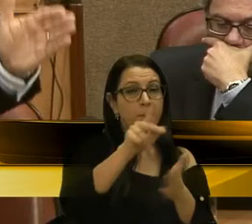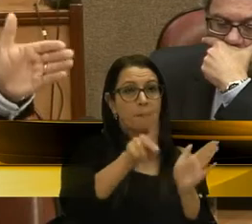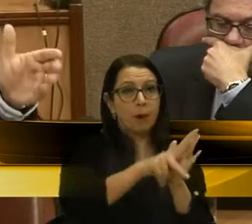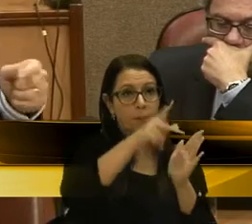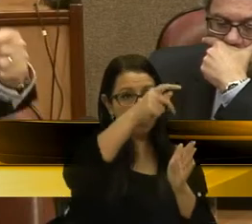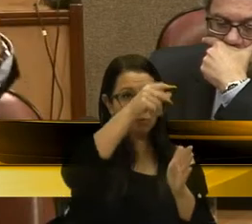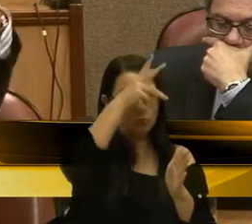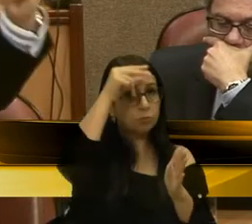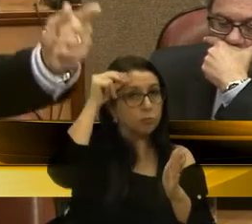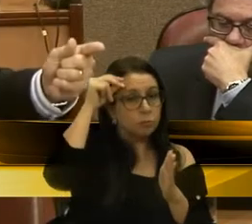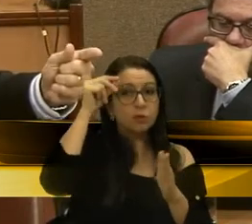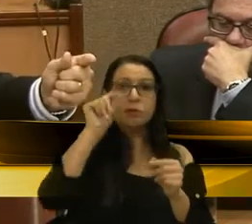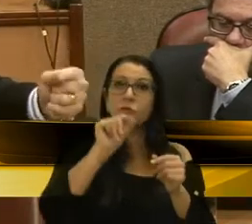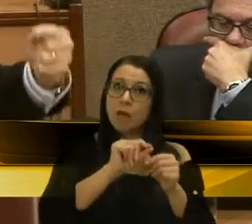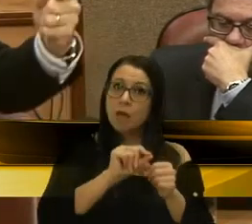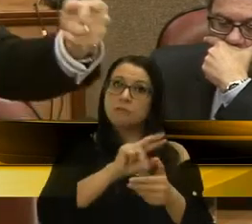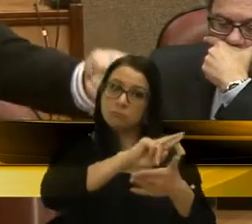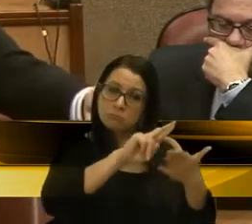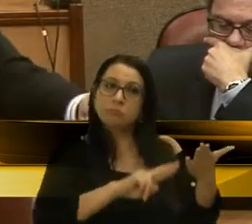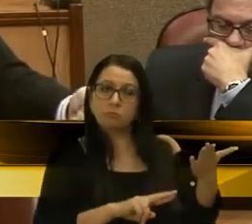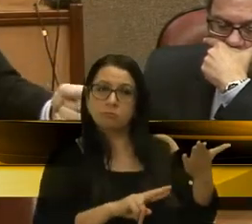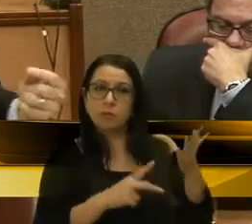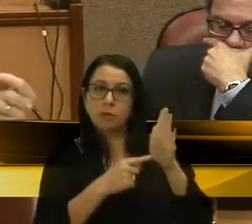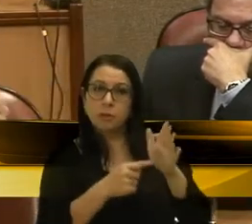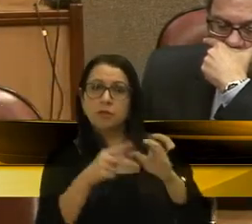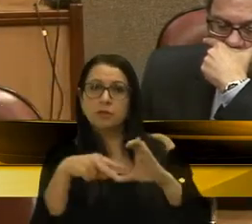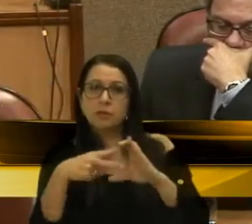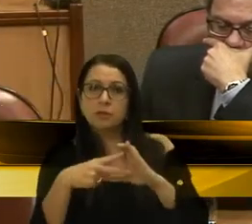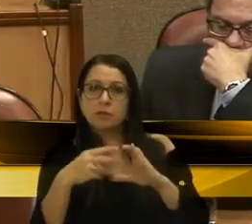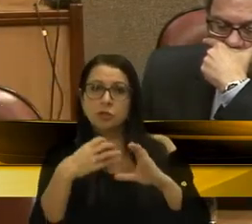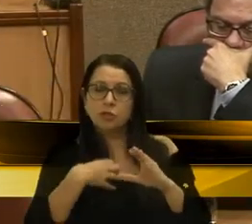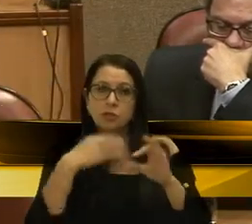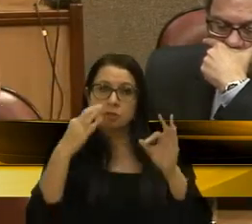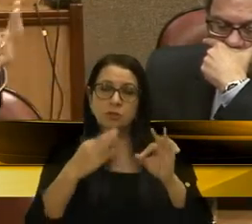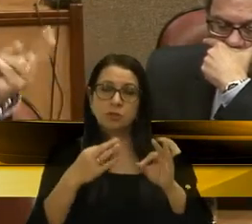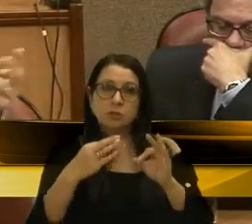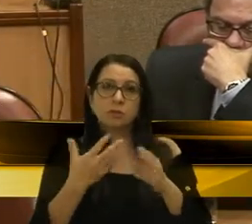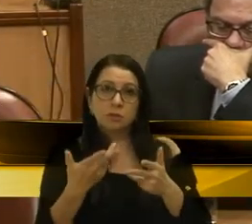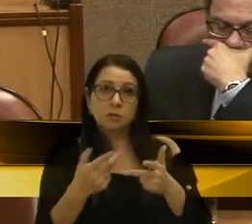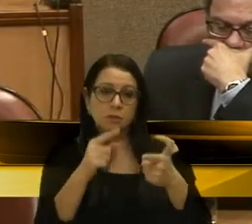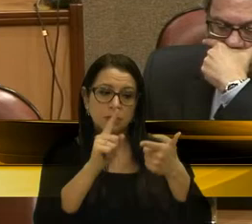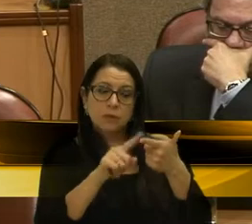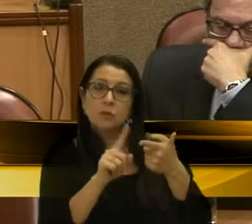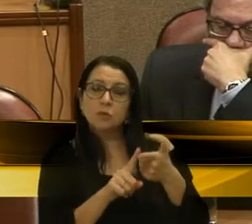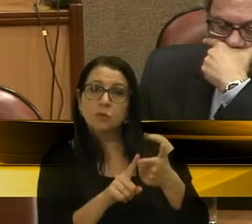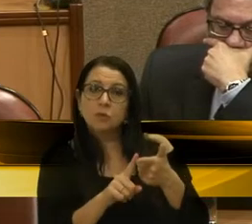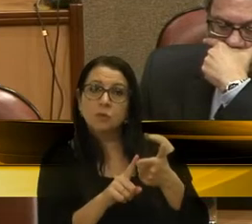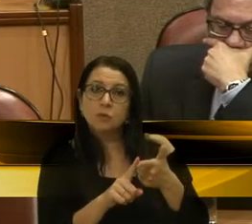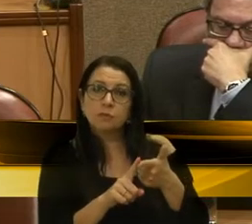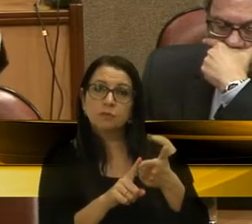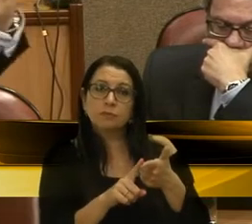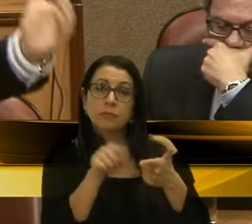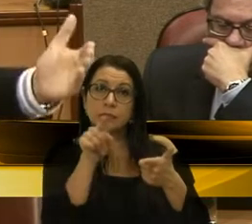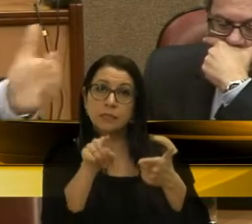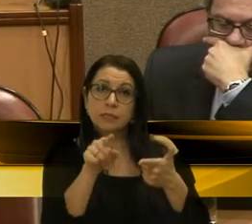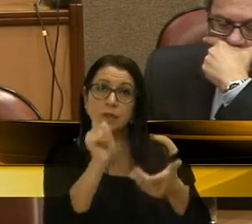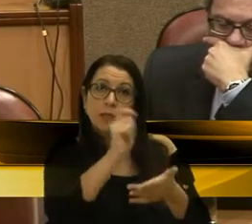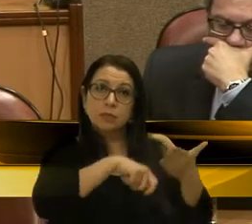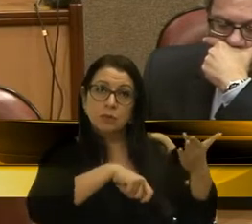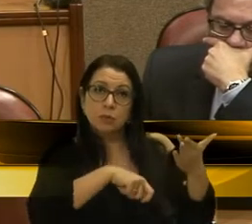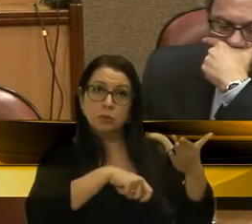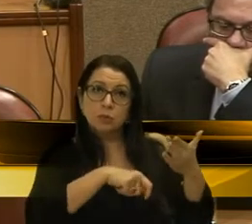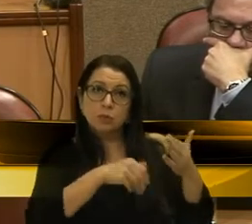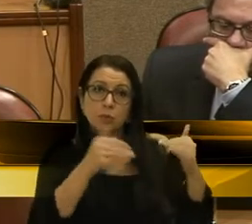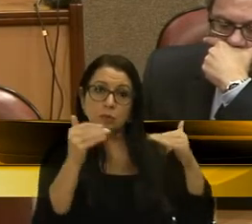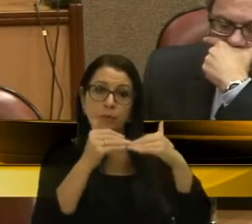recursos públicos, o fazem a este parlamento de forma circunstanciada. E a segunda pergunta é justamente se nessa assinatura do